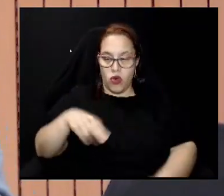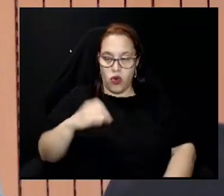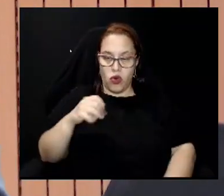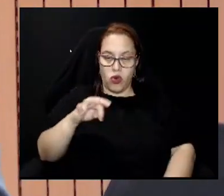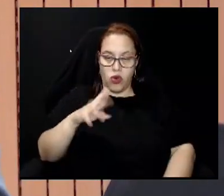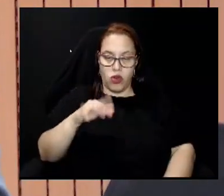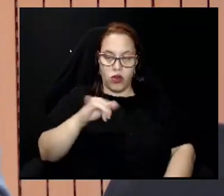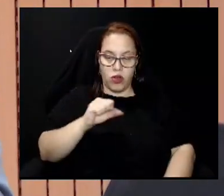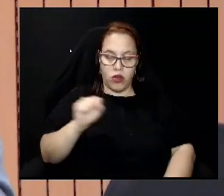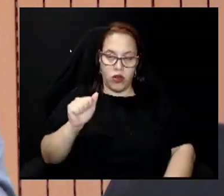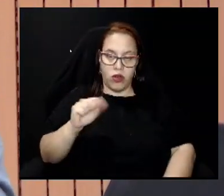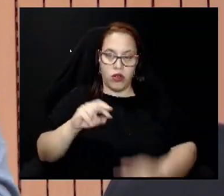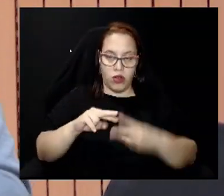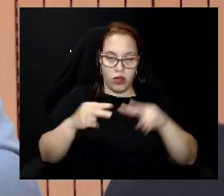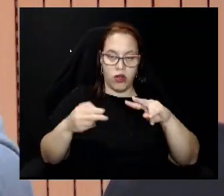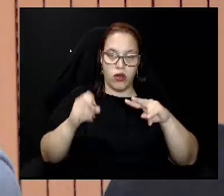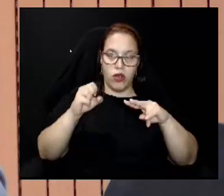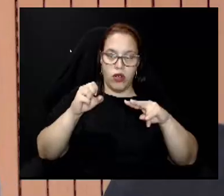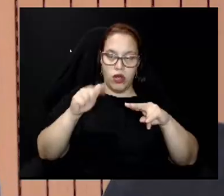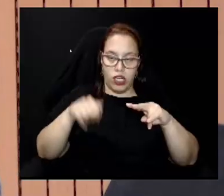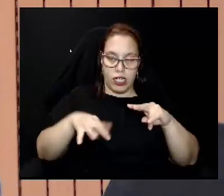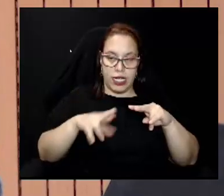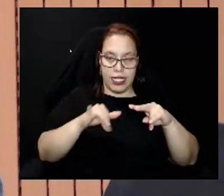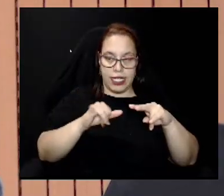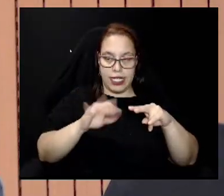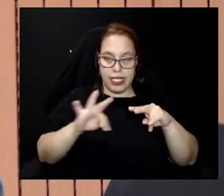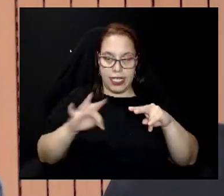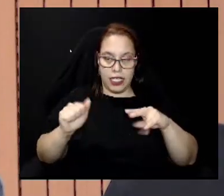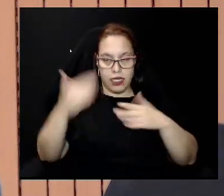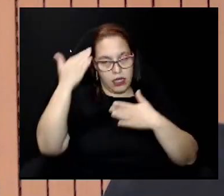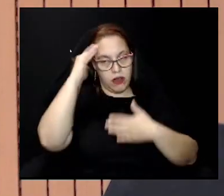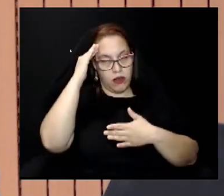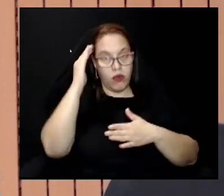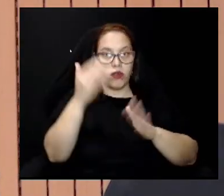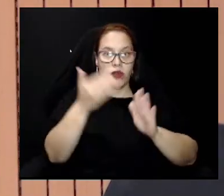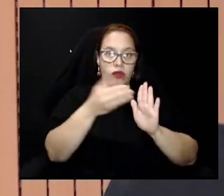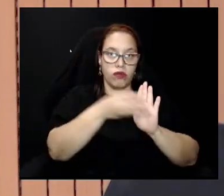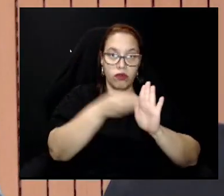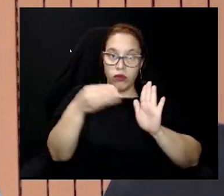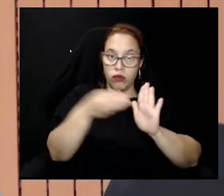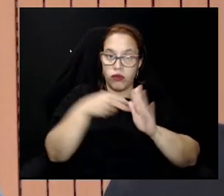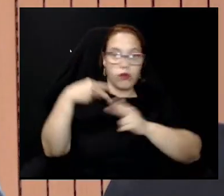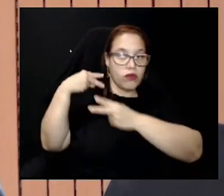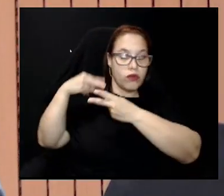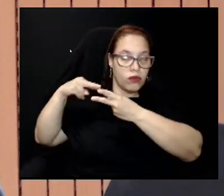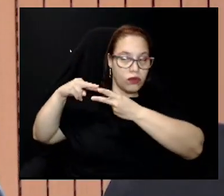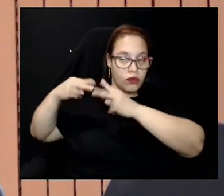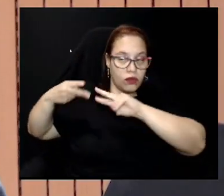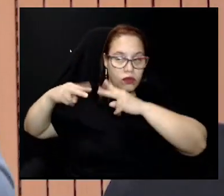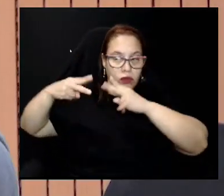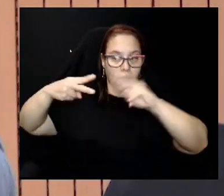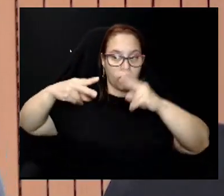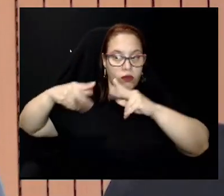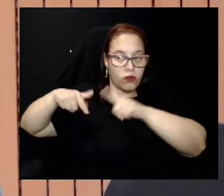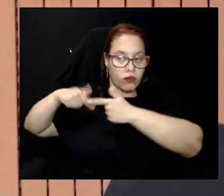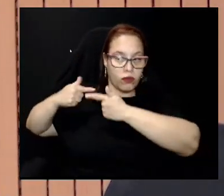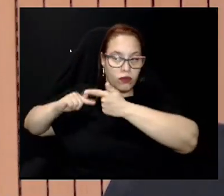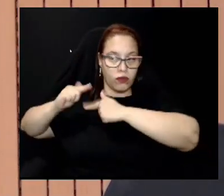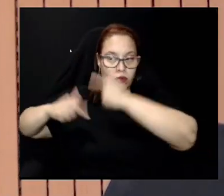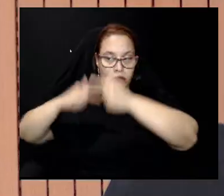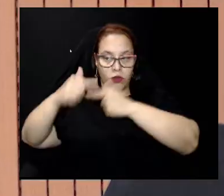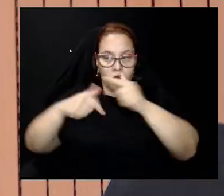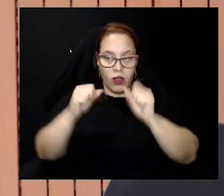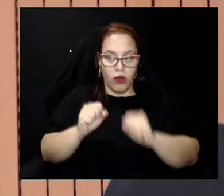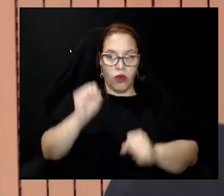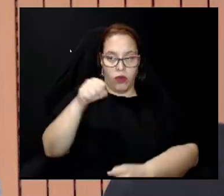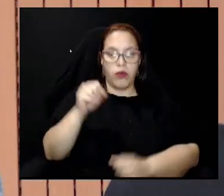pelo oncogeneticista, entendendo um padrão de hereditariedade, de herança familiar, para que a gente possa, aí sim, usar a tecnologia a